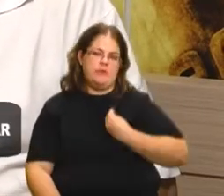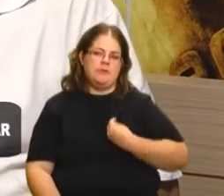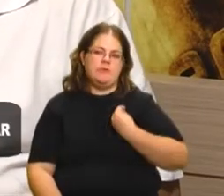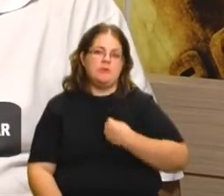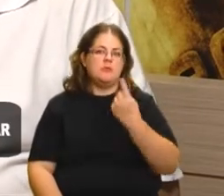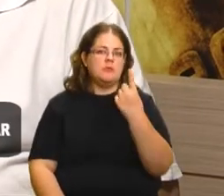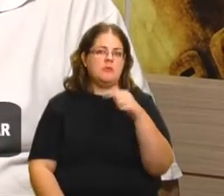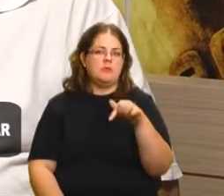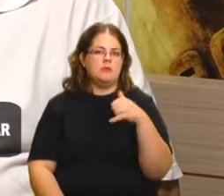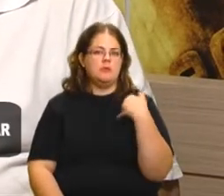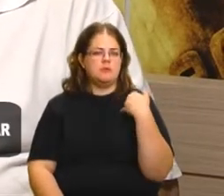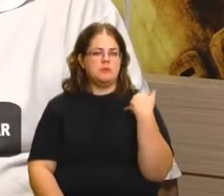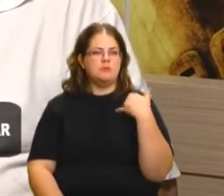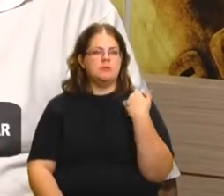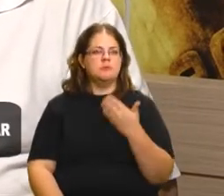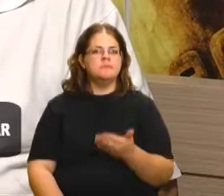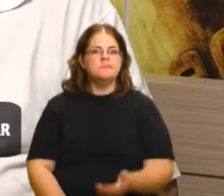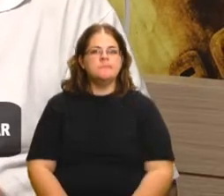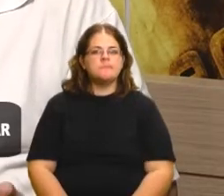anos.